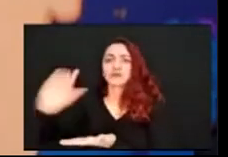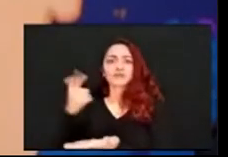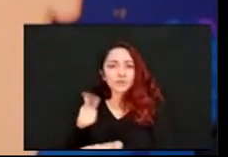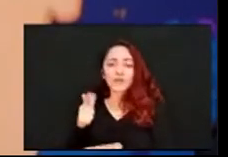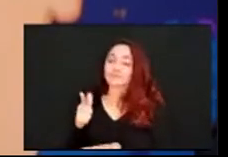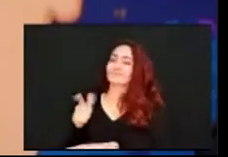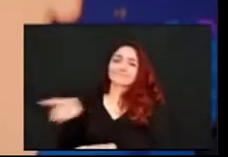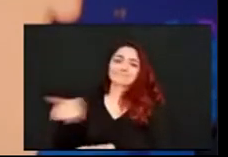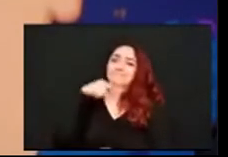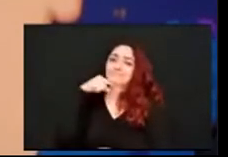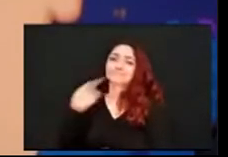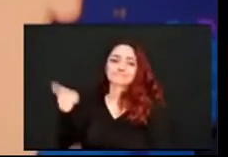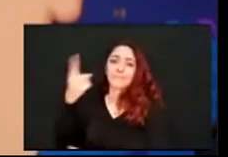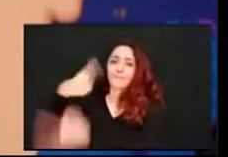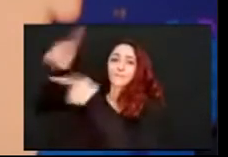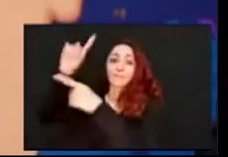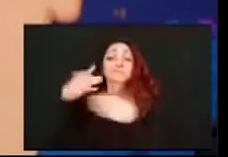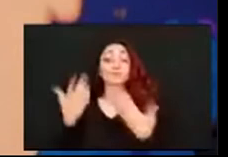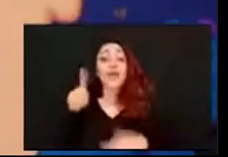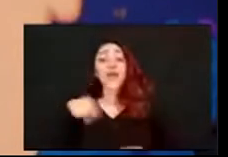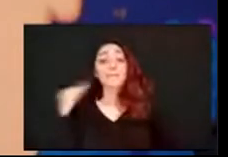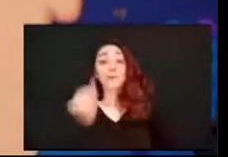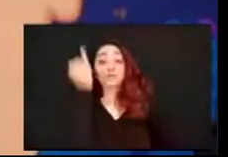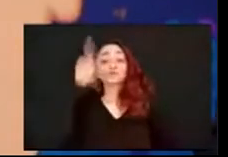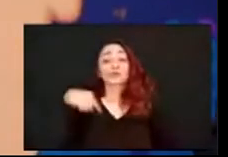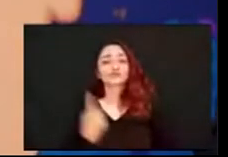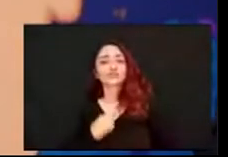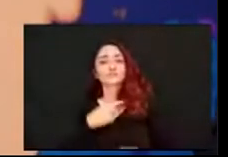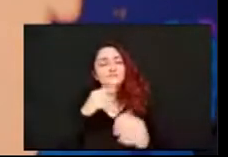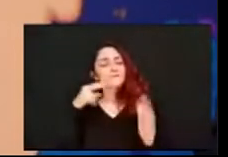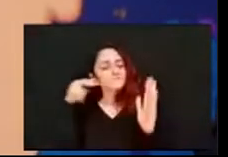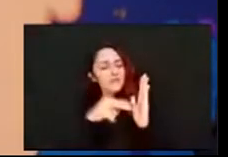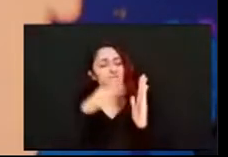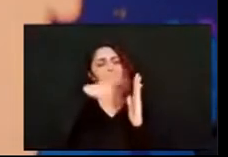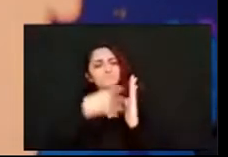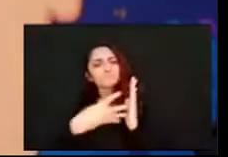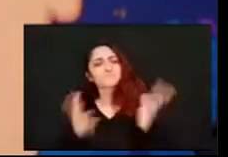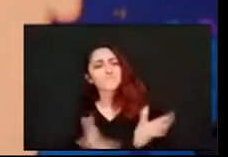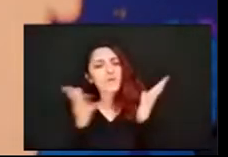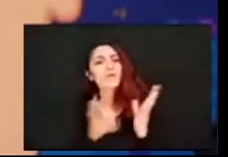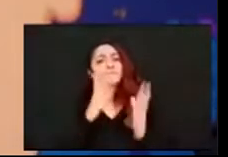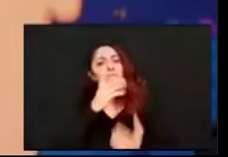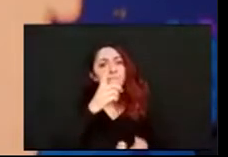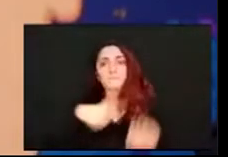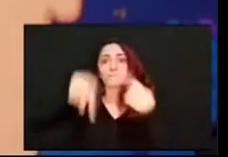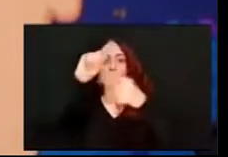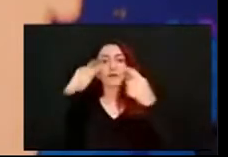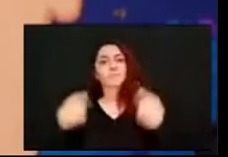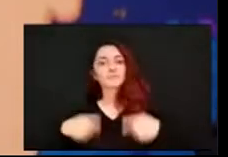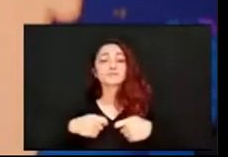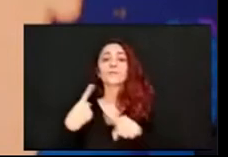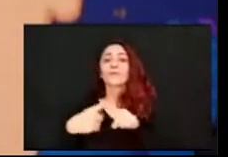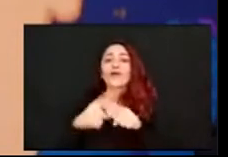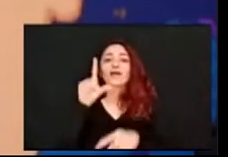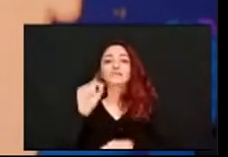olhar de impulsionar a agenda o que durante muito tempo e aí voltando na lógica de uma década atrás entendia que era